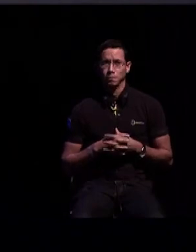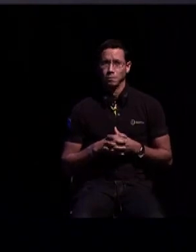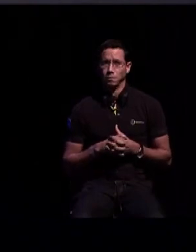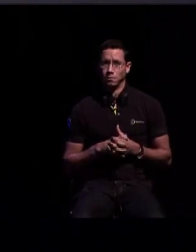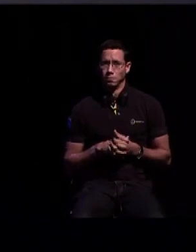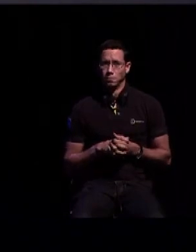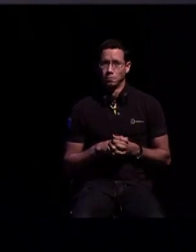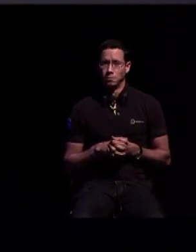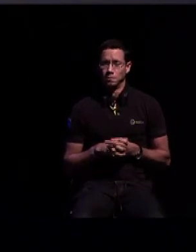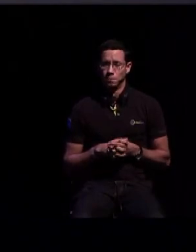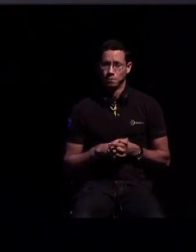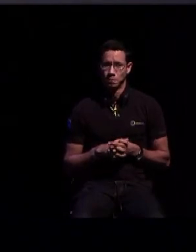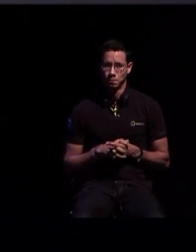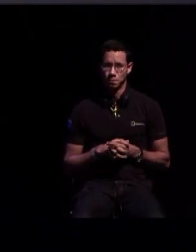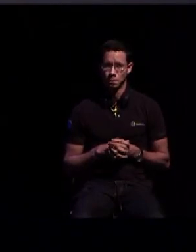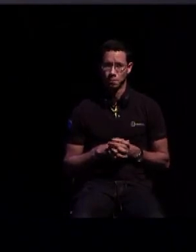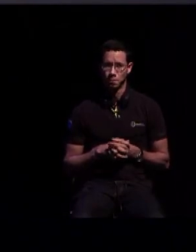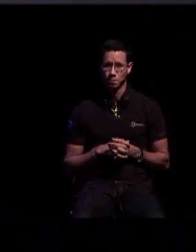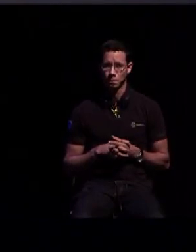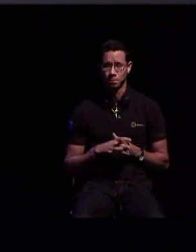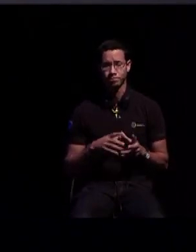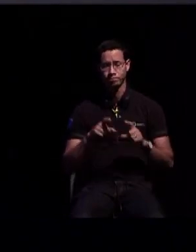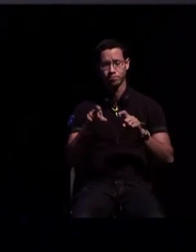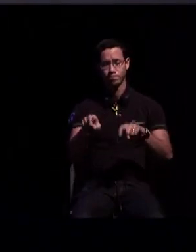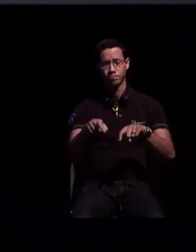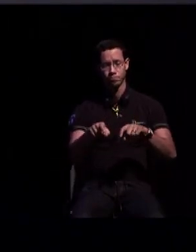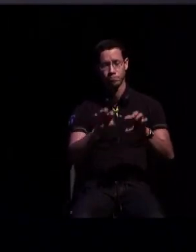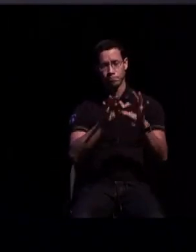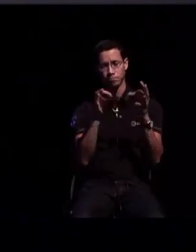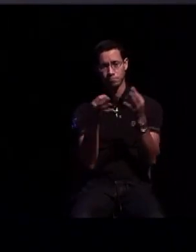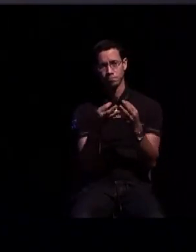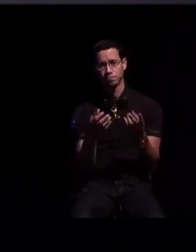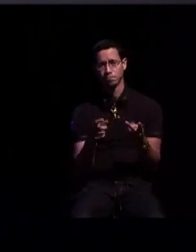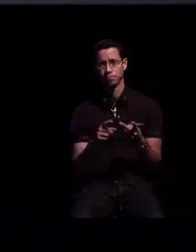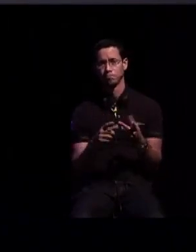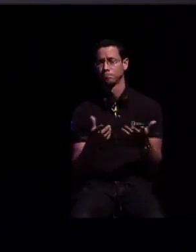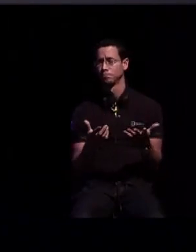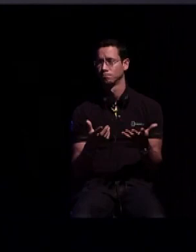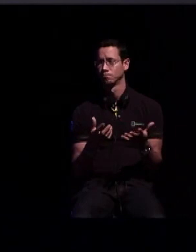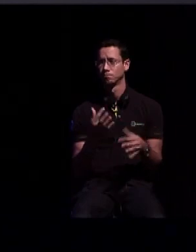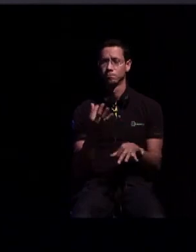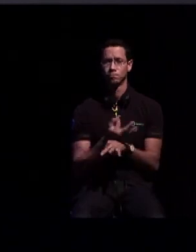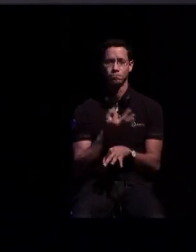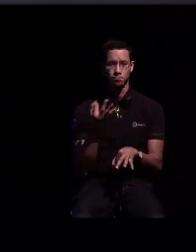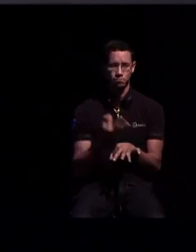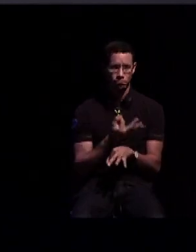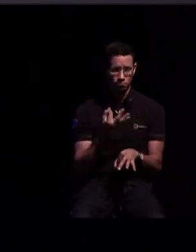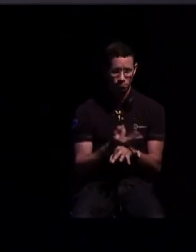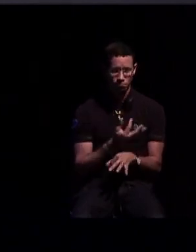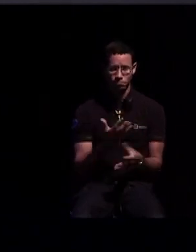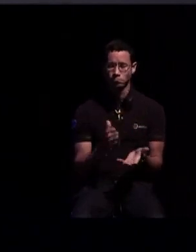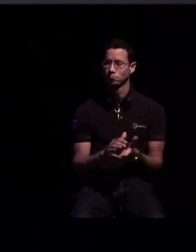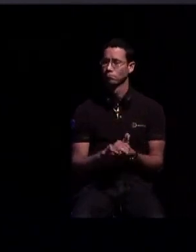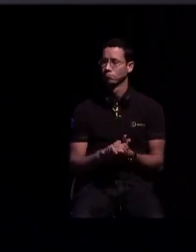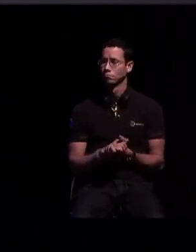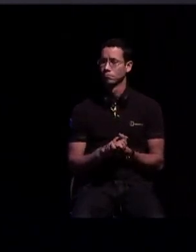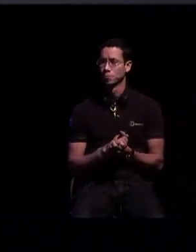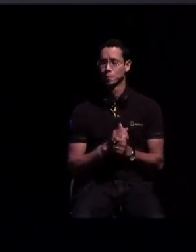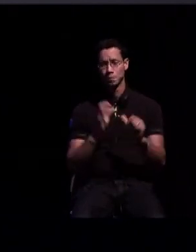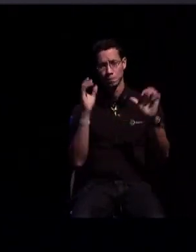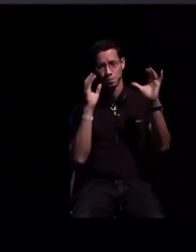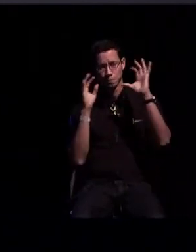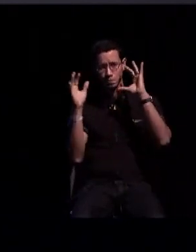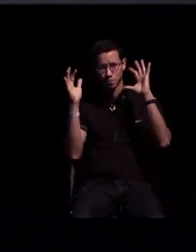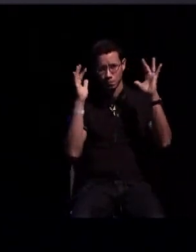de formas de agricultura familiar, de resistência, etc. Eu fico